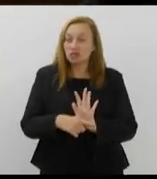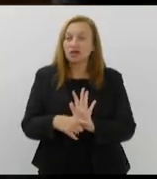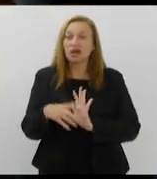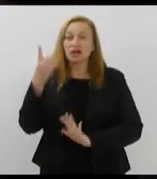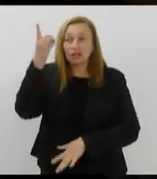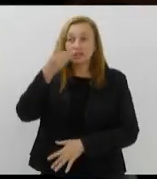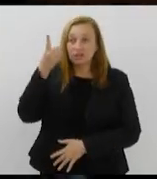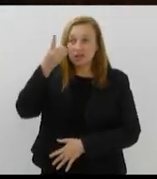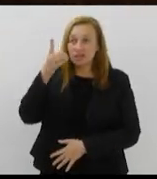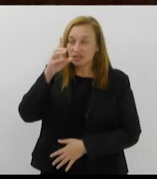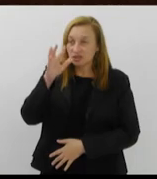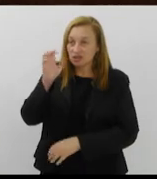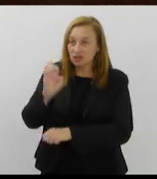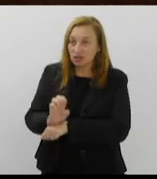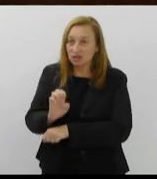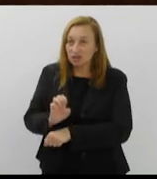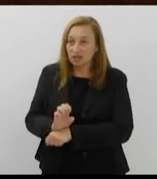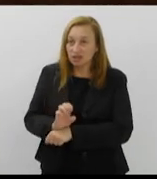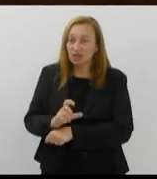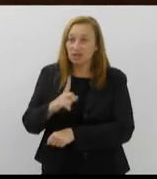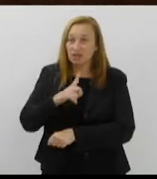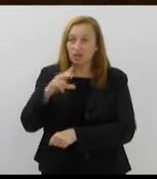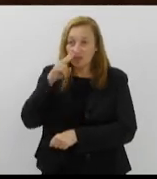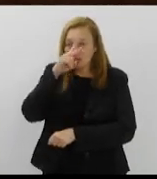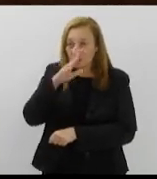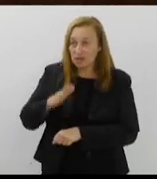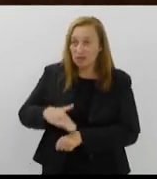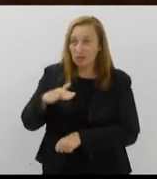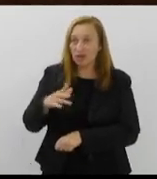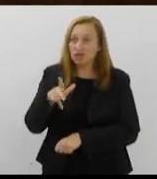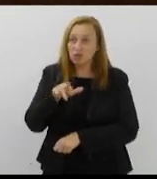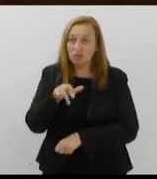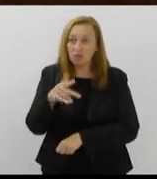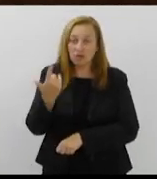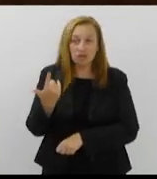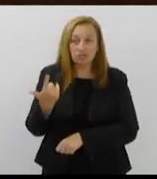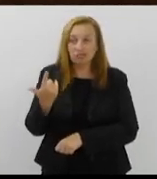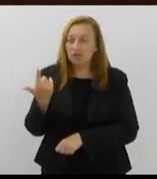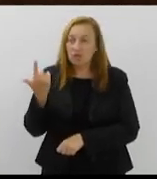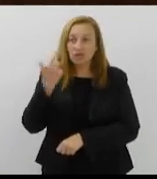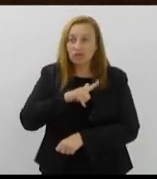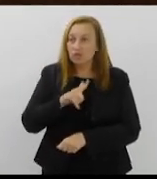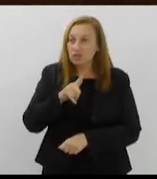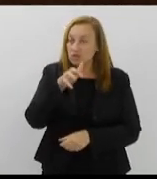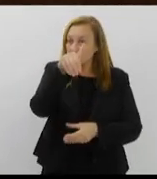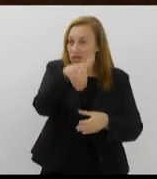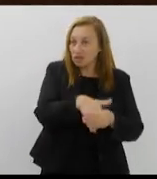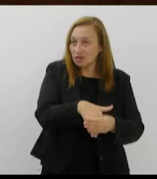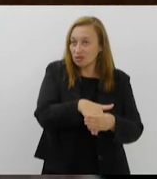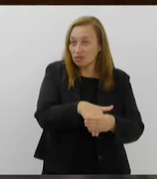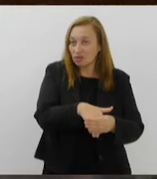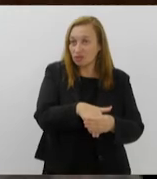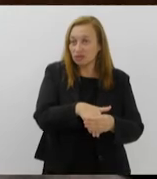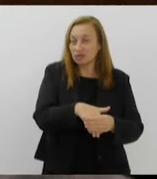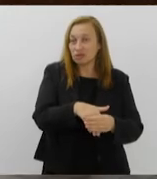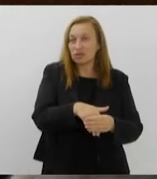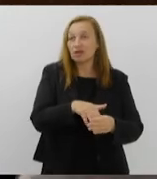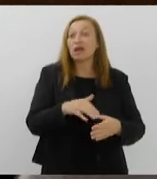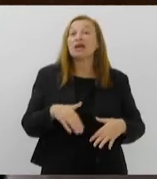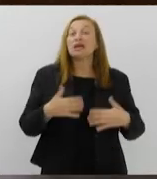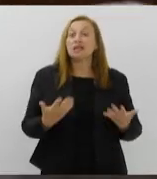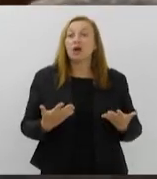estadual e garantir uma forcinha aí para o irmão que não teve sucesso nas urnas. Aí esse irmão agradecido vai e oferece uma